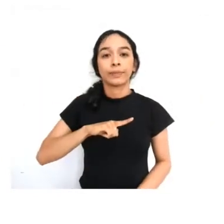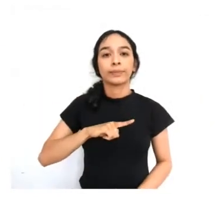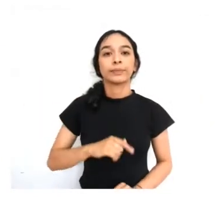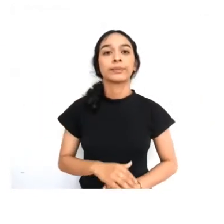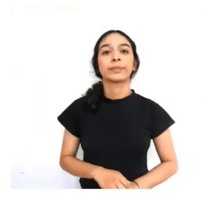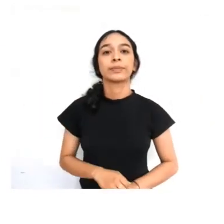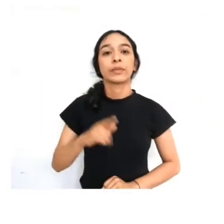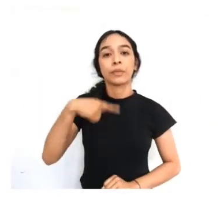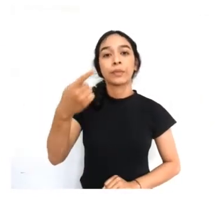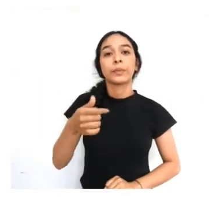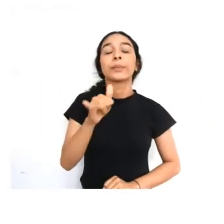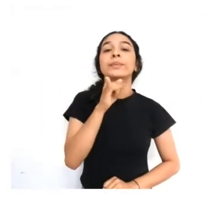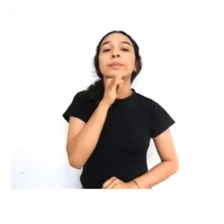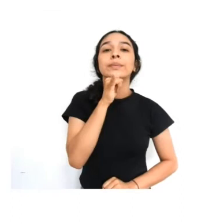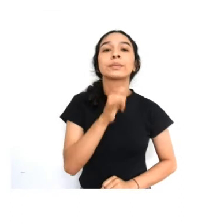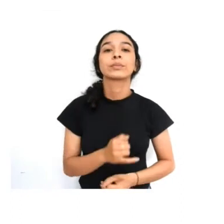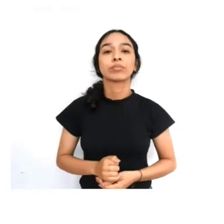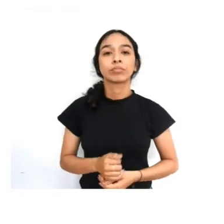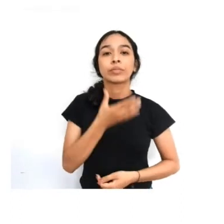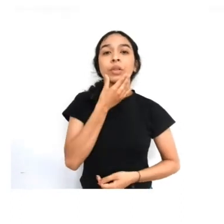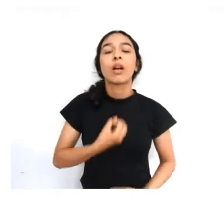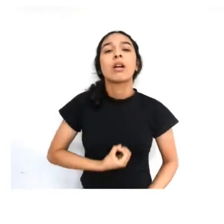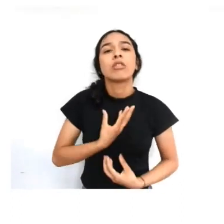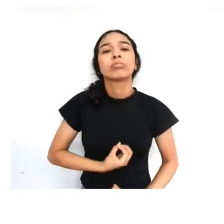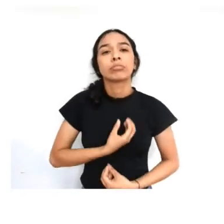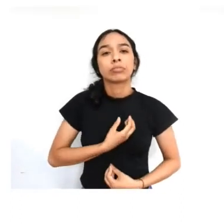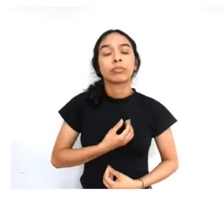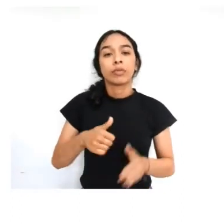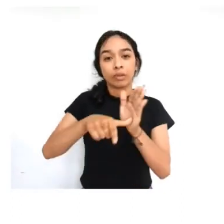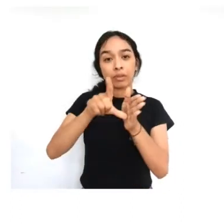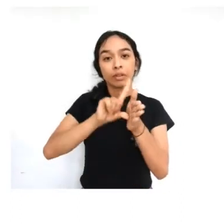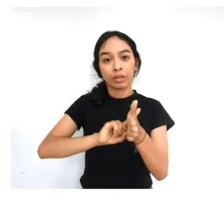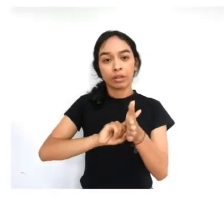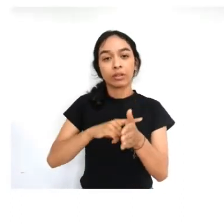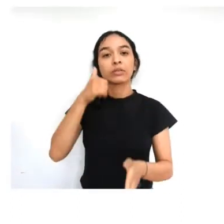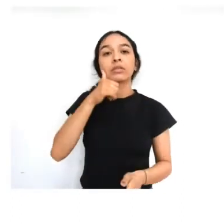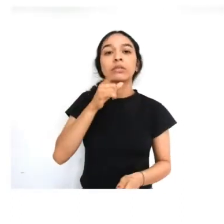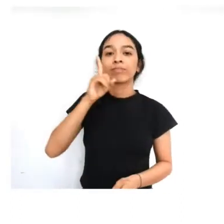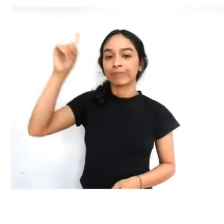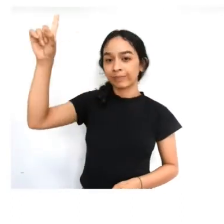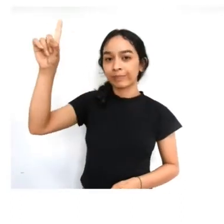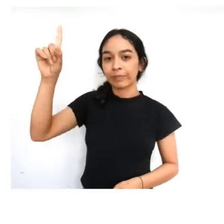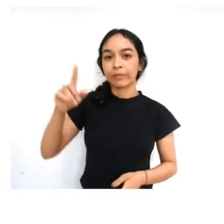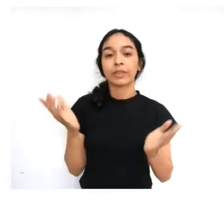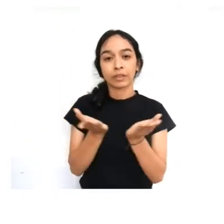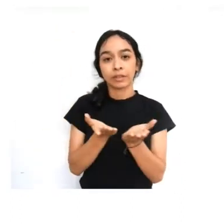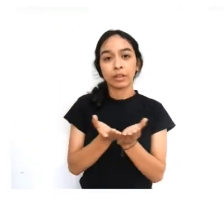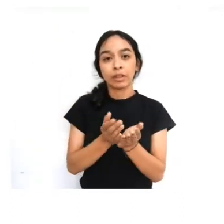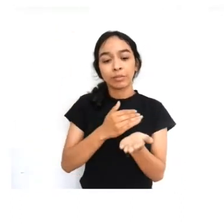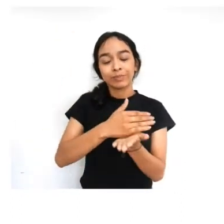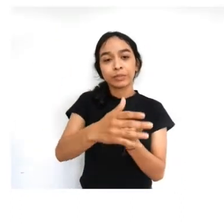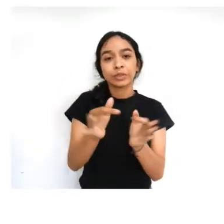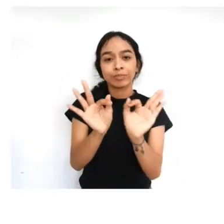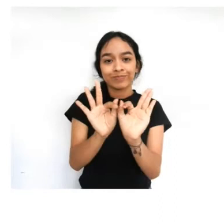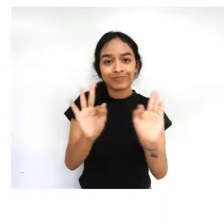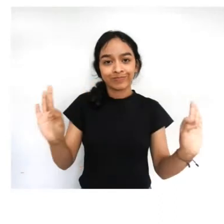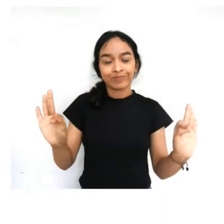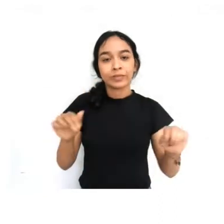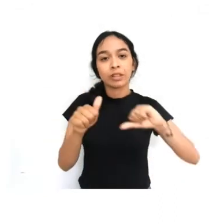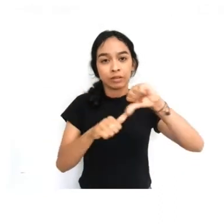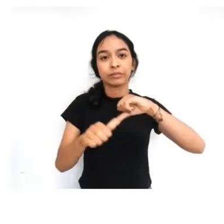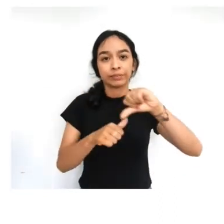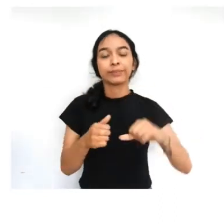Quarto exemplo. No quarto exemplo, poetan, que estava sempre depois de ninfa, passou para